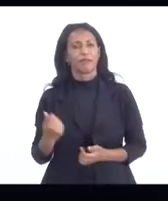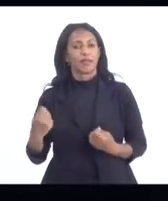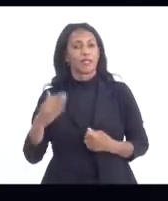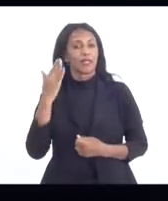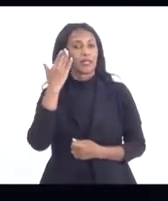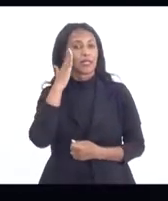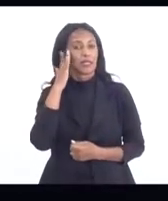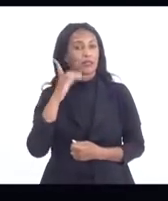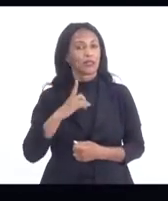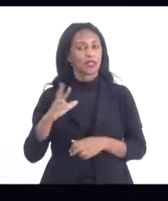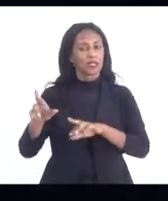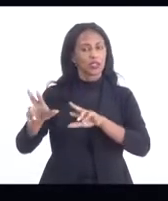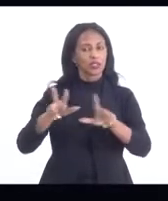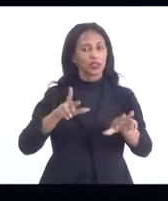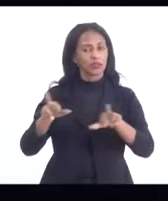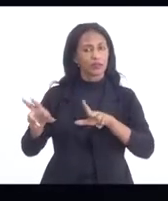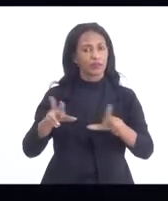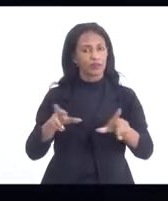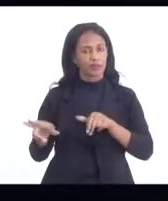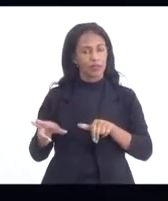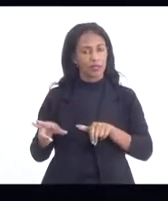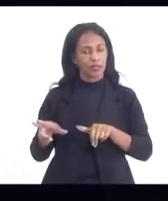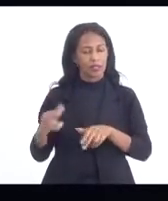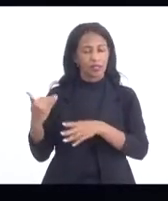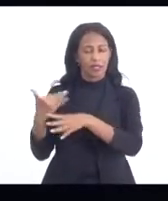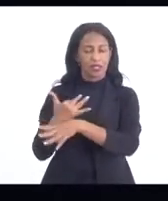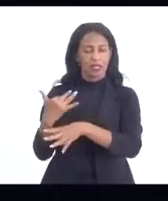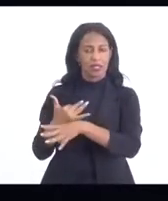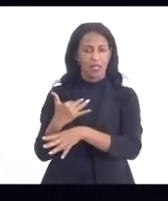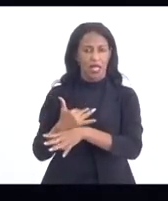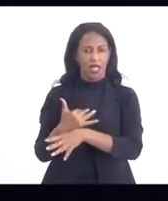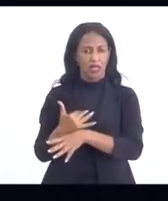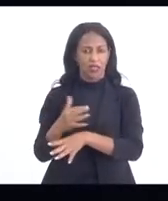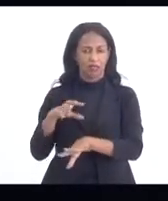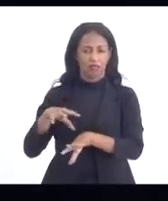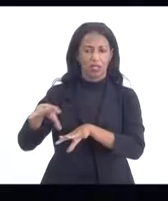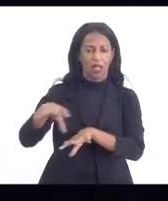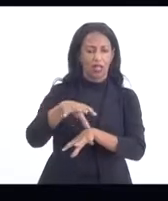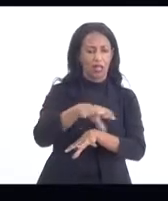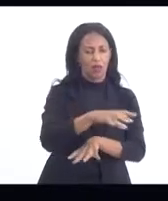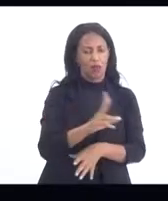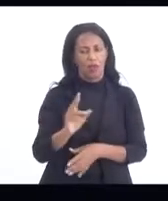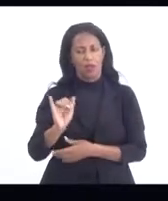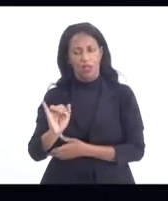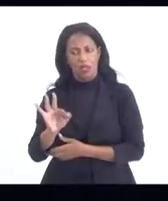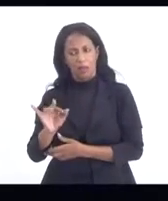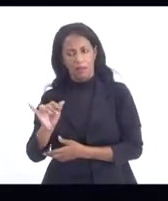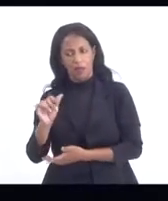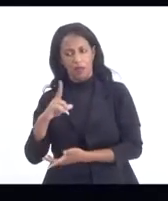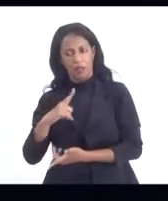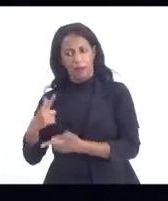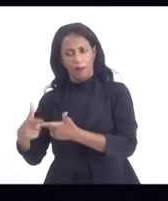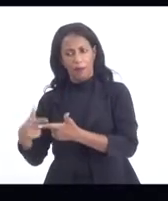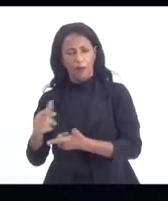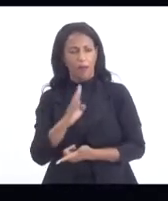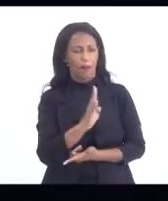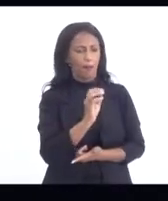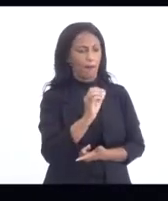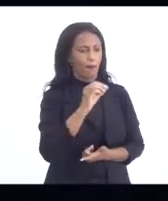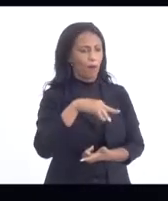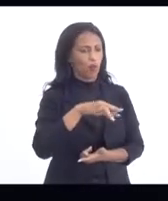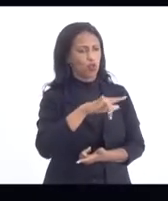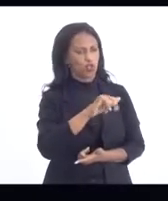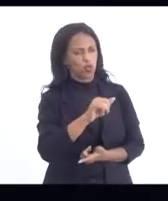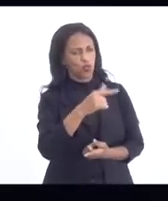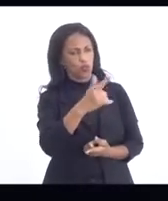entendendo que existem diferenças entre as cidades do Noroeste. A realidade de Itaperuna é uma, cidade de Bom Jesus,